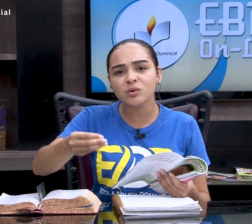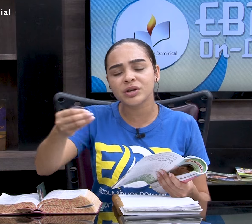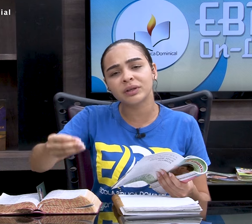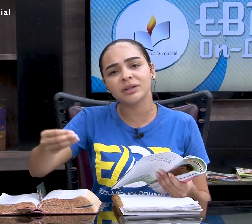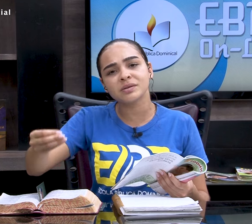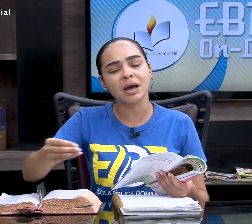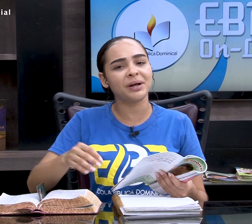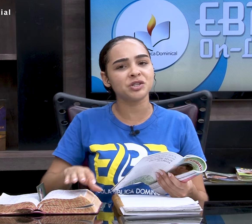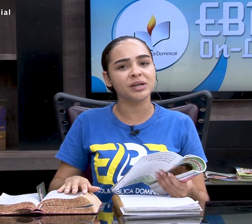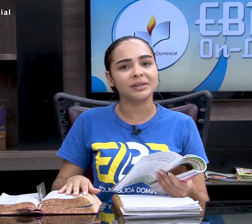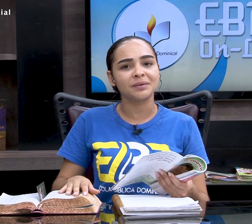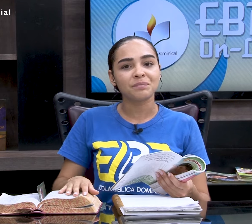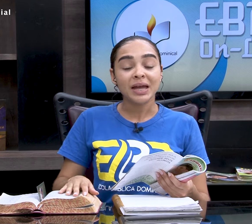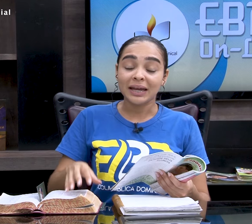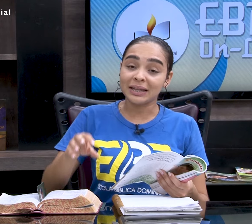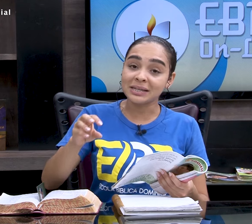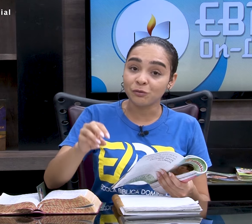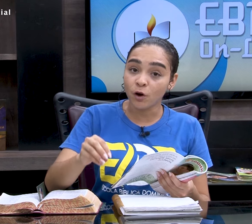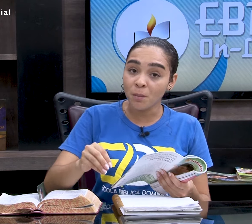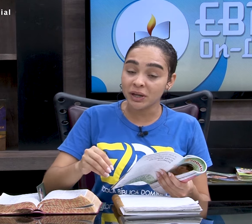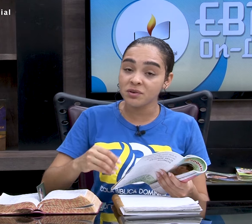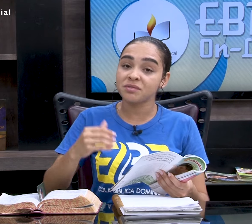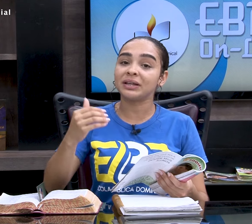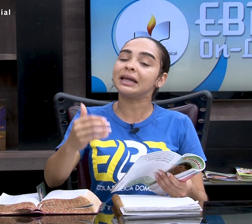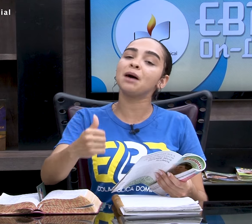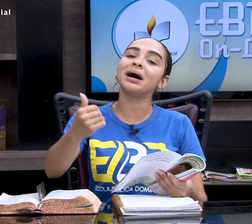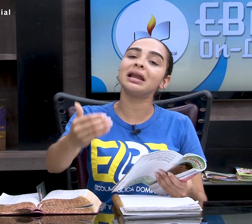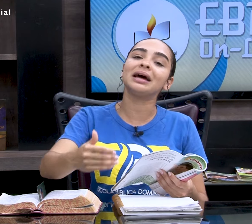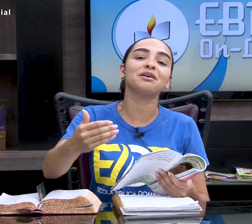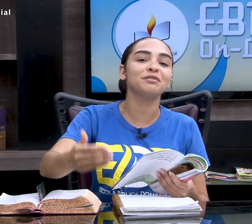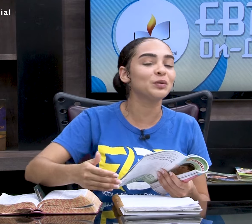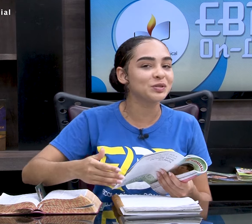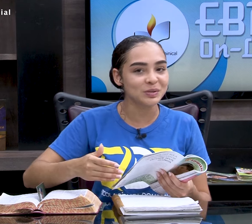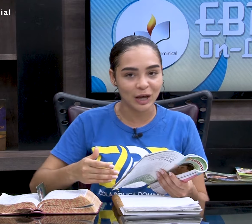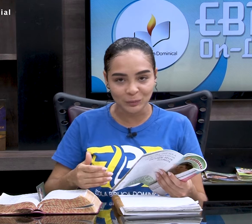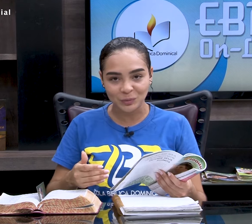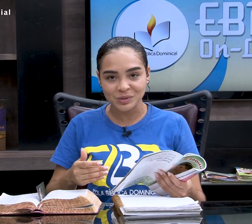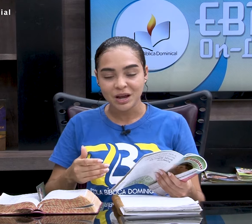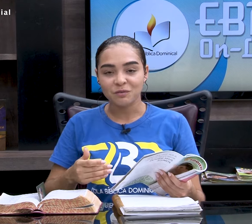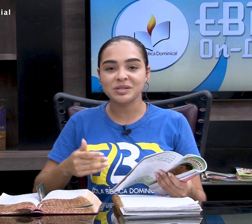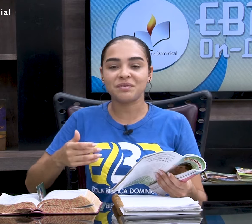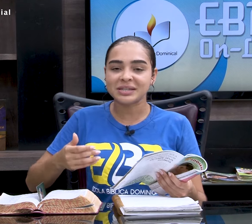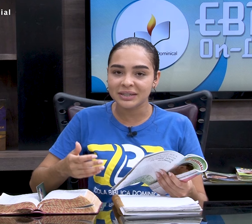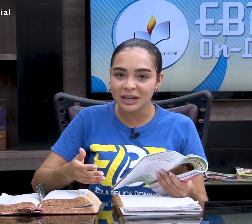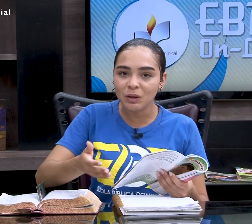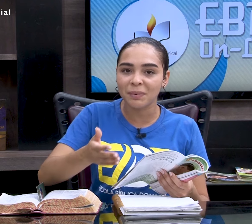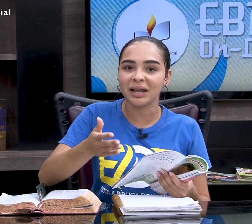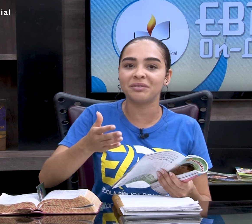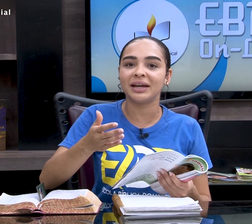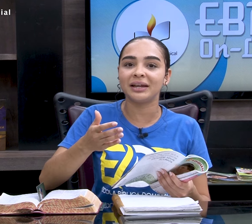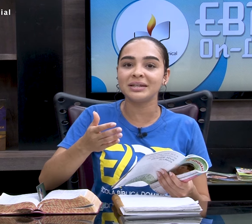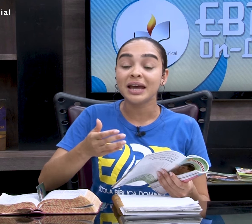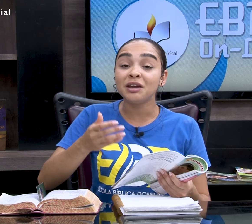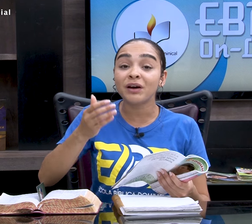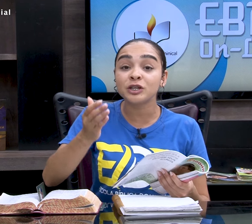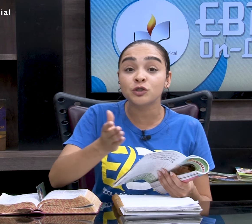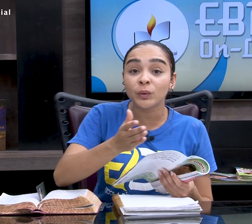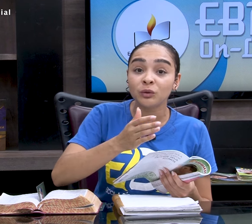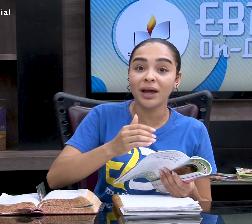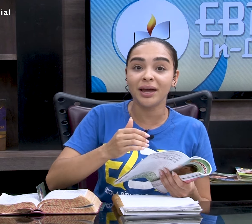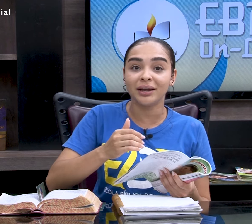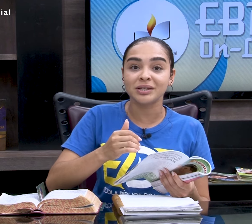Qual é o jeito que Deus quer pra gente e é dessa forma que você vai trabalhar na vida dos seus alunos você vai ensinando a palavra a eles e